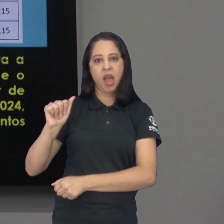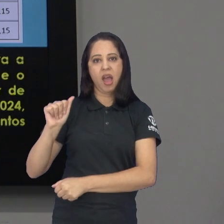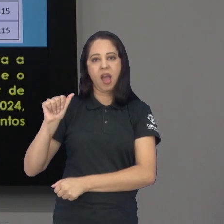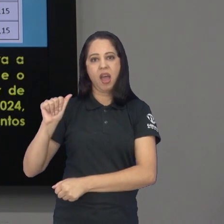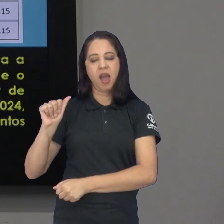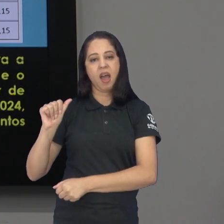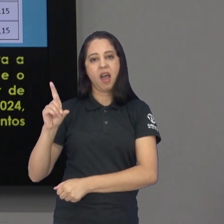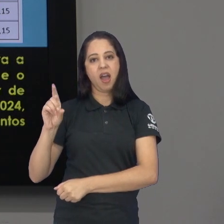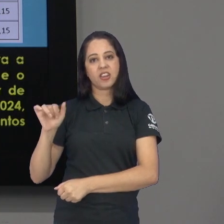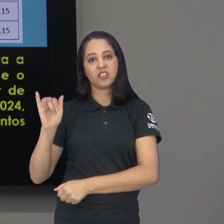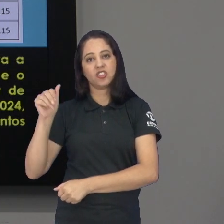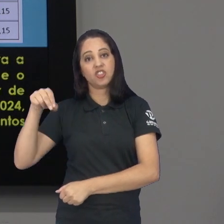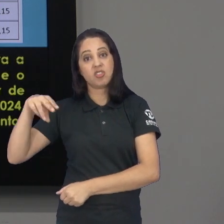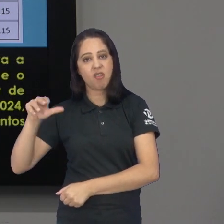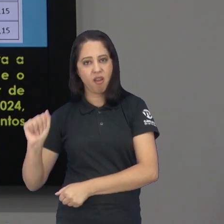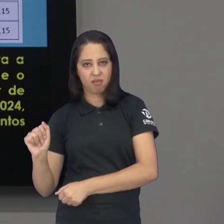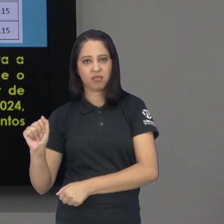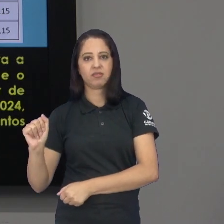Faltou também